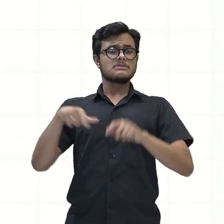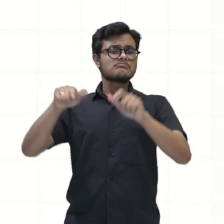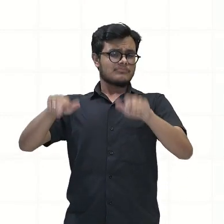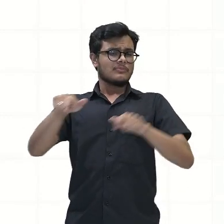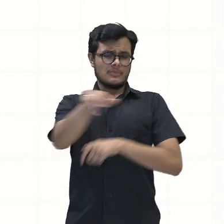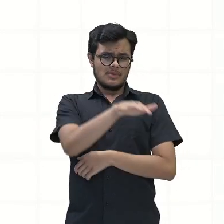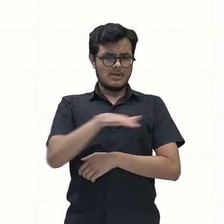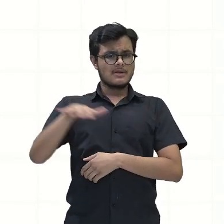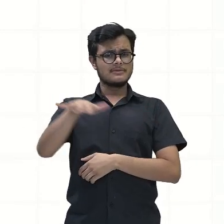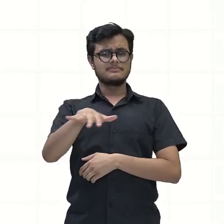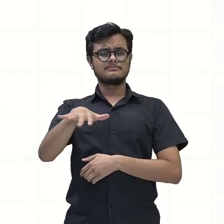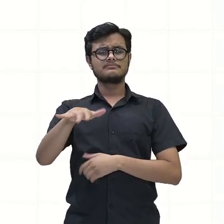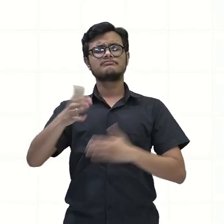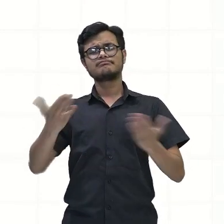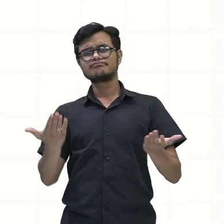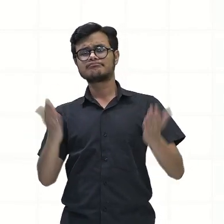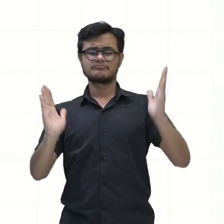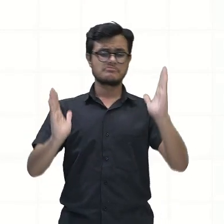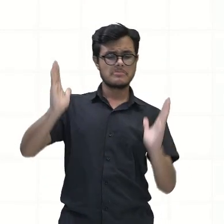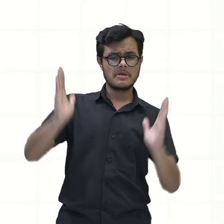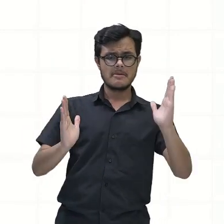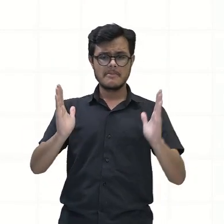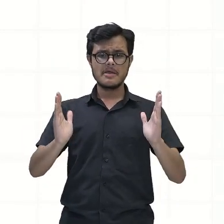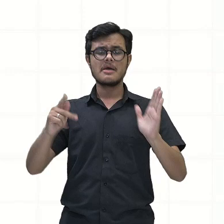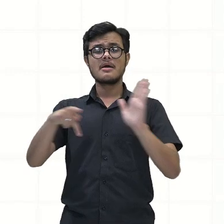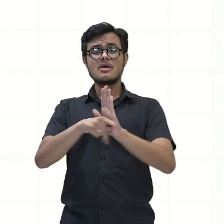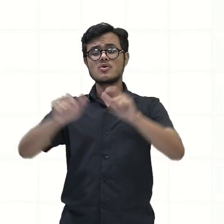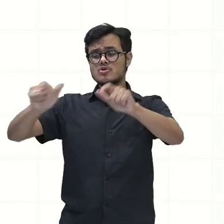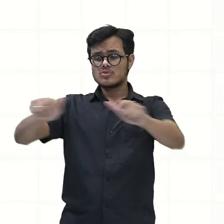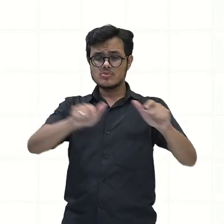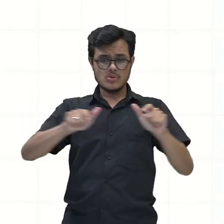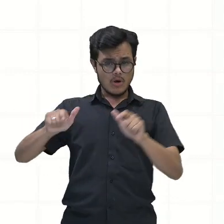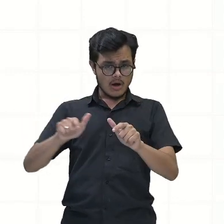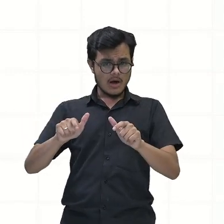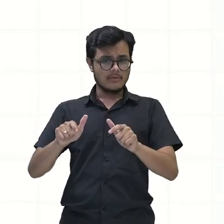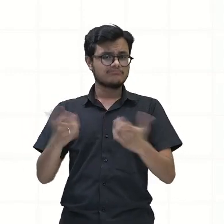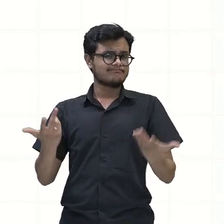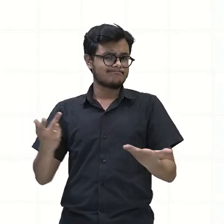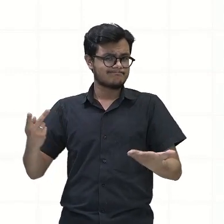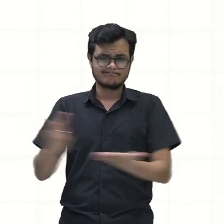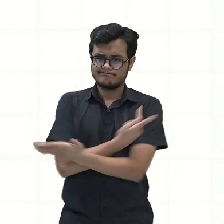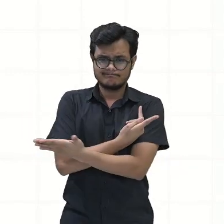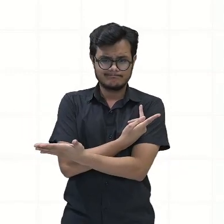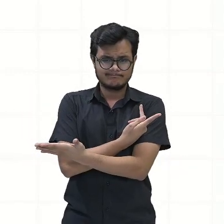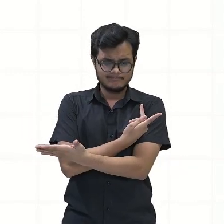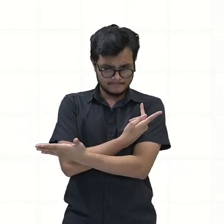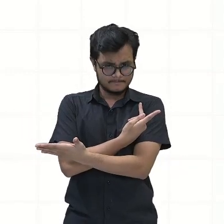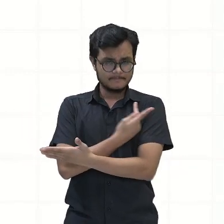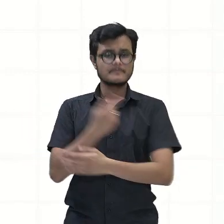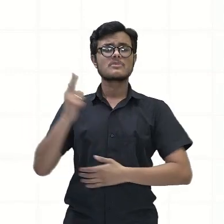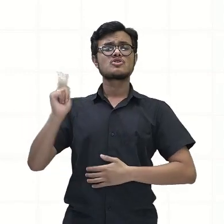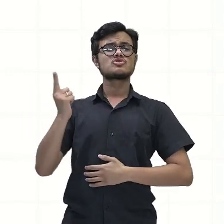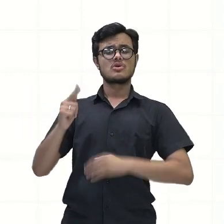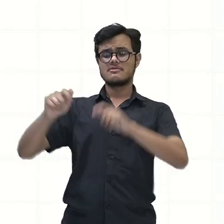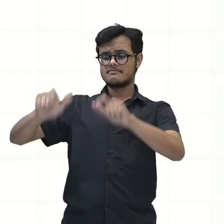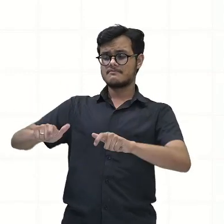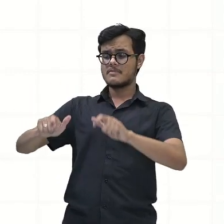determinado elemento, evento, um local específico, uma parte ali do espaço geográfico que vai